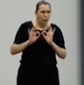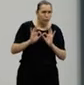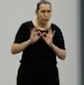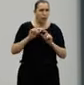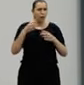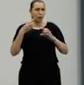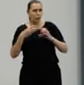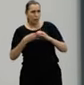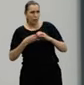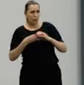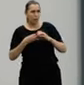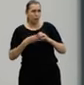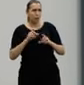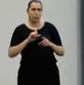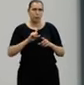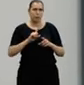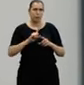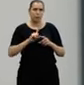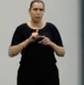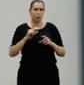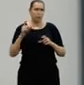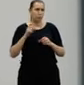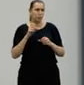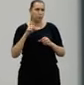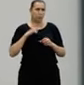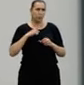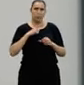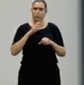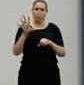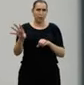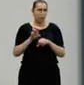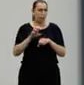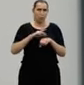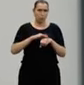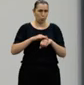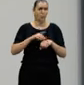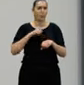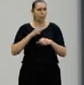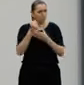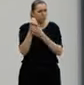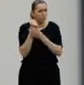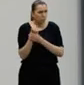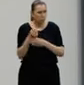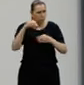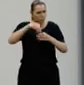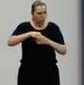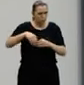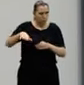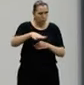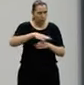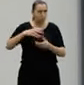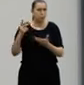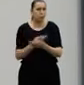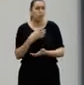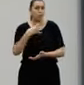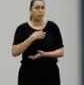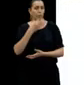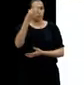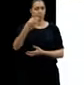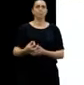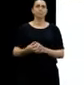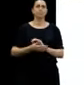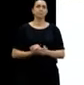elas não sejam contaminadas, para que elas fiquem seguras ali dentro, para que tudo aconteça da forma